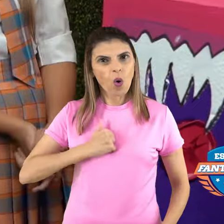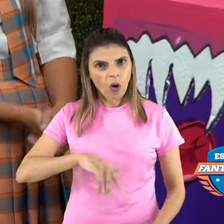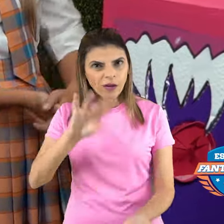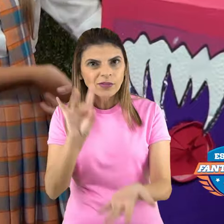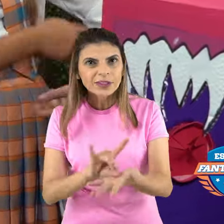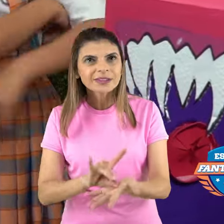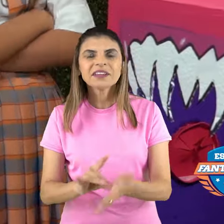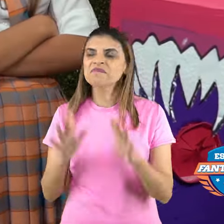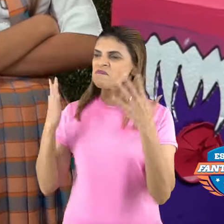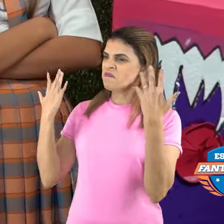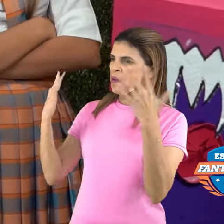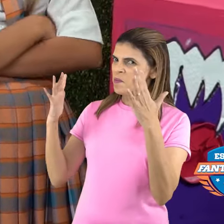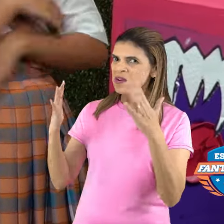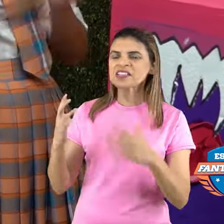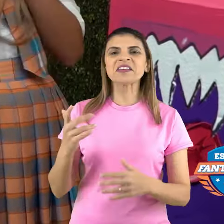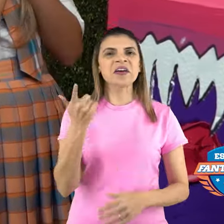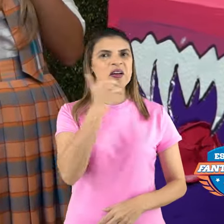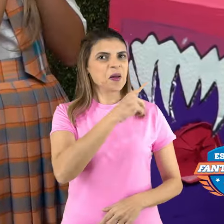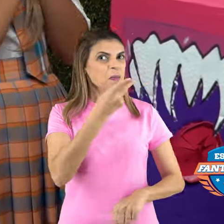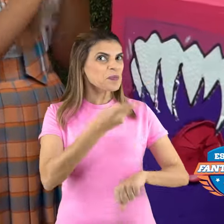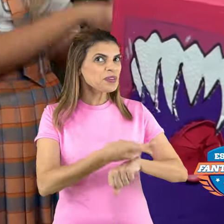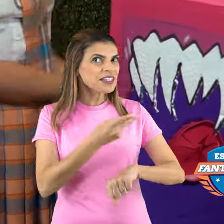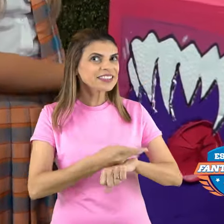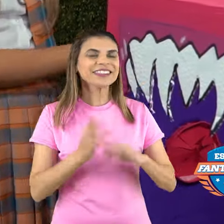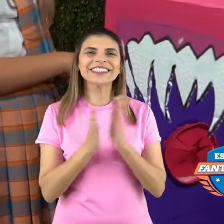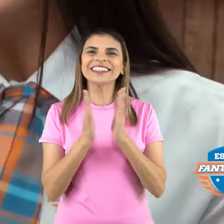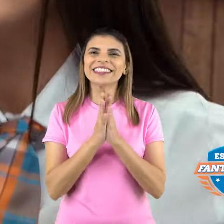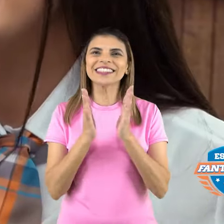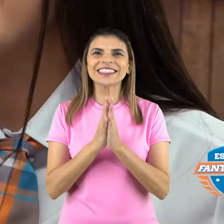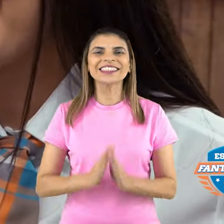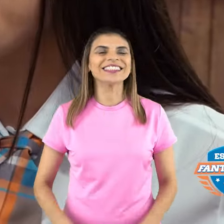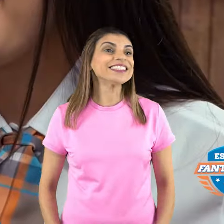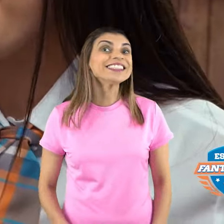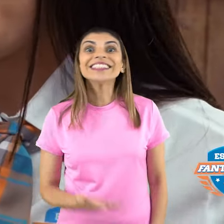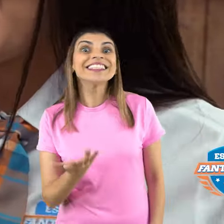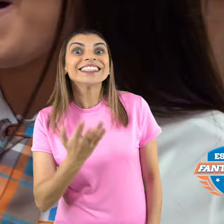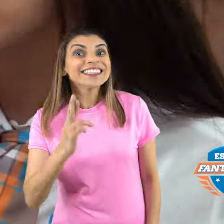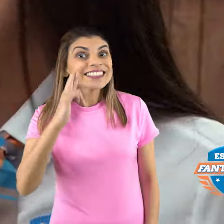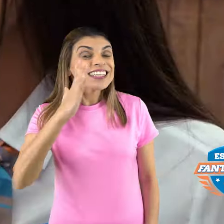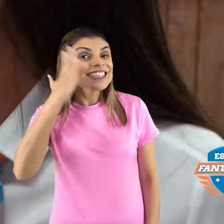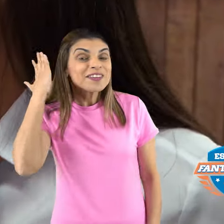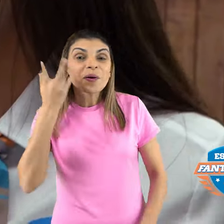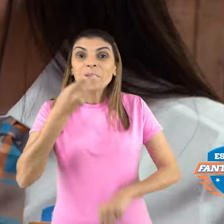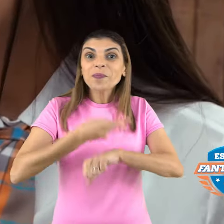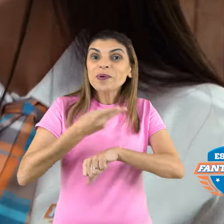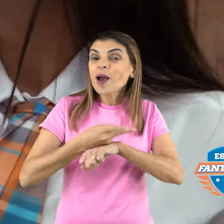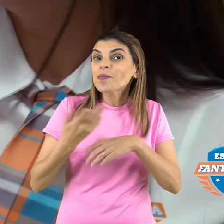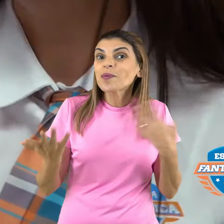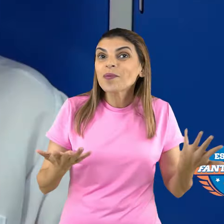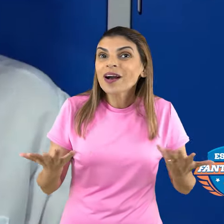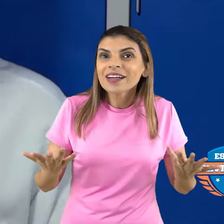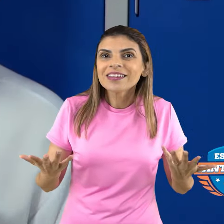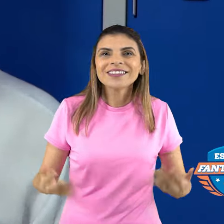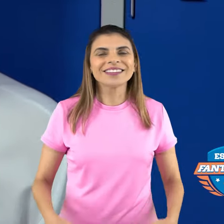Parabéns, Camila. Você ganhou o prêmio. E aí, Rafael? Qual é o prêmio, afinal?